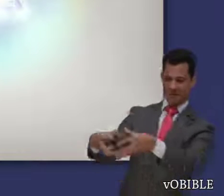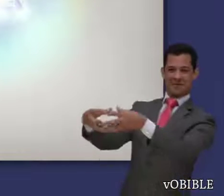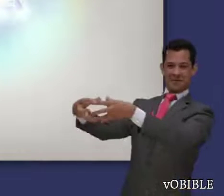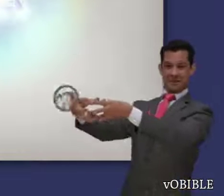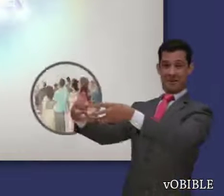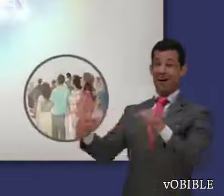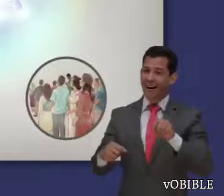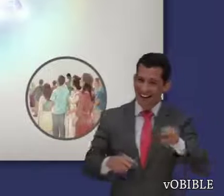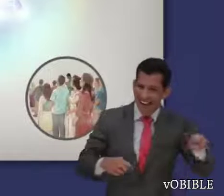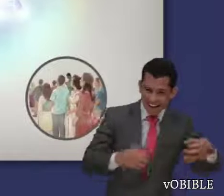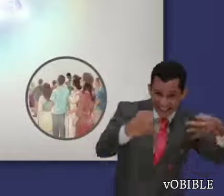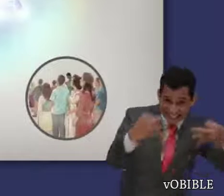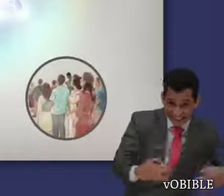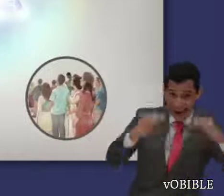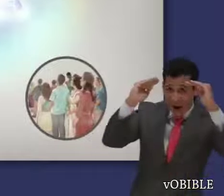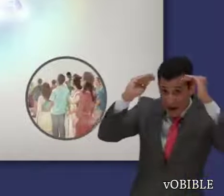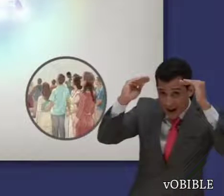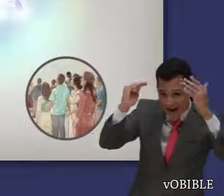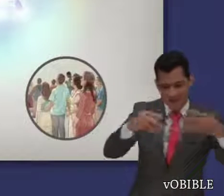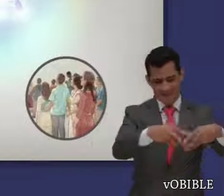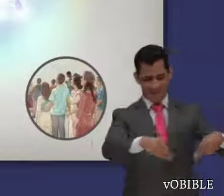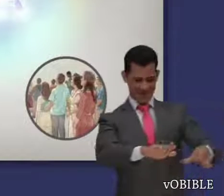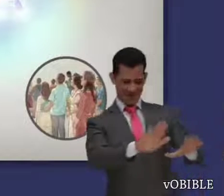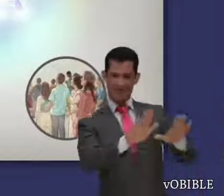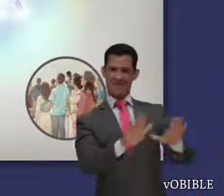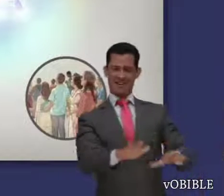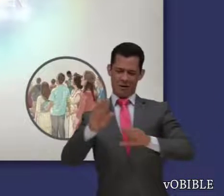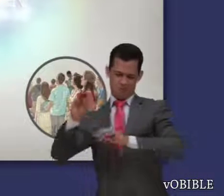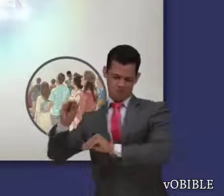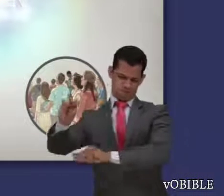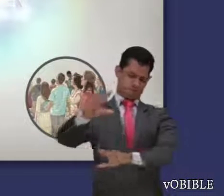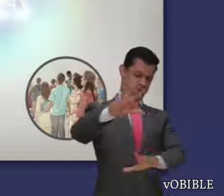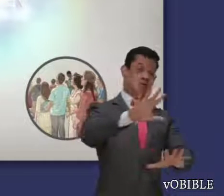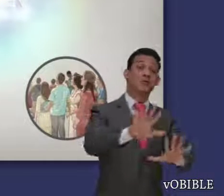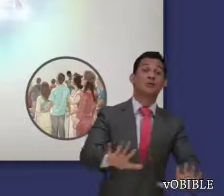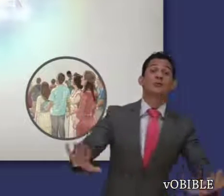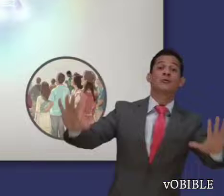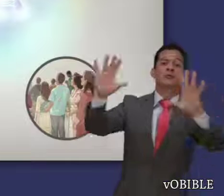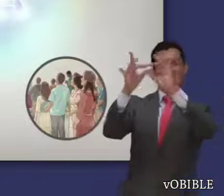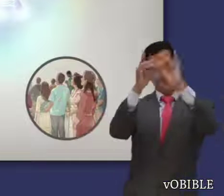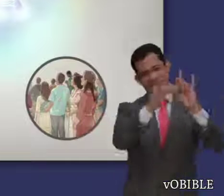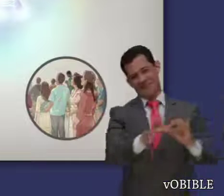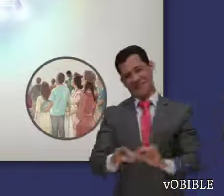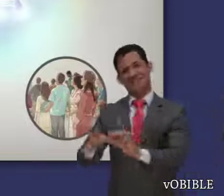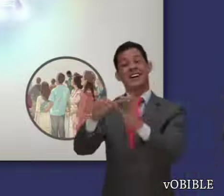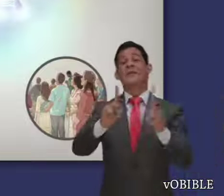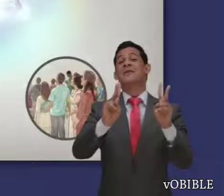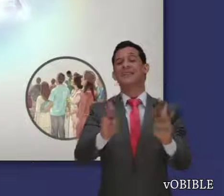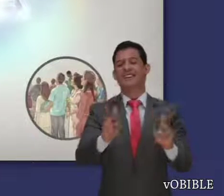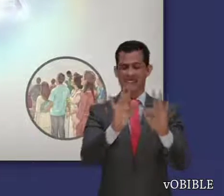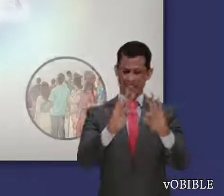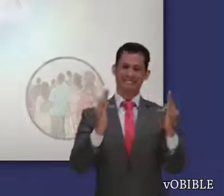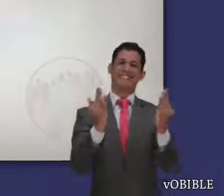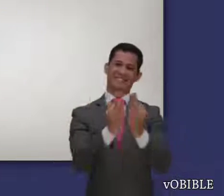família. Essa administração, através de Cristo, vai unir os servos de Jeová, tanto os que vão viver no céu como os que vão viver na